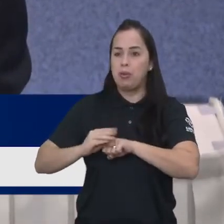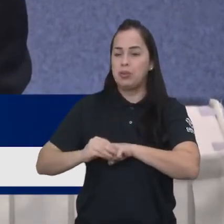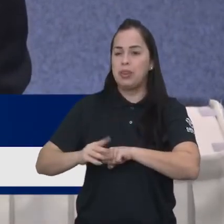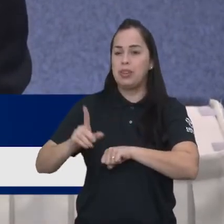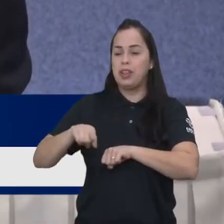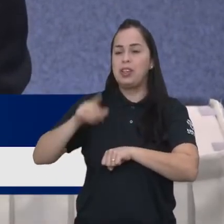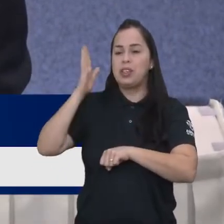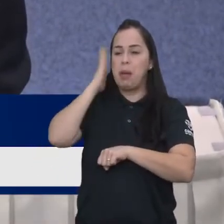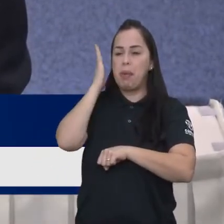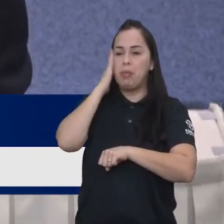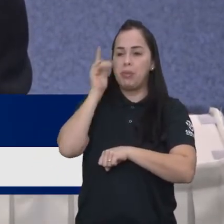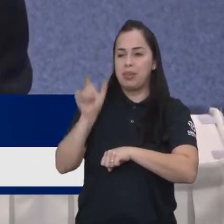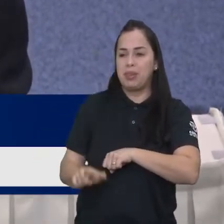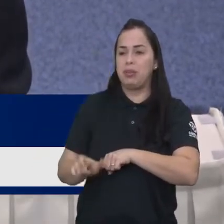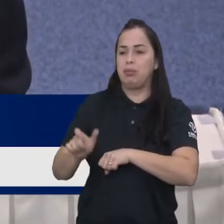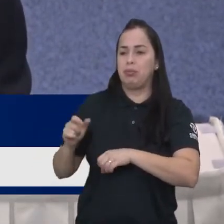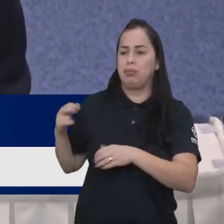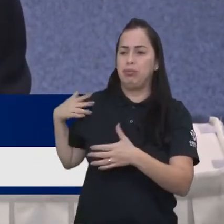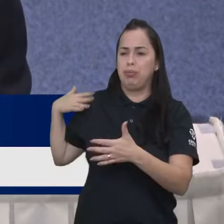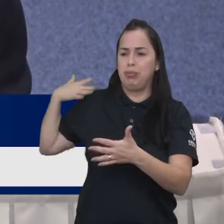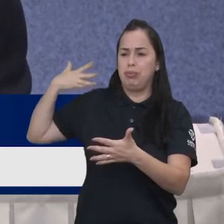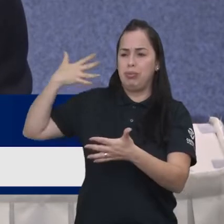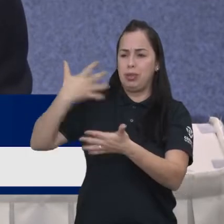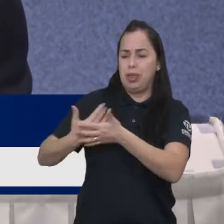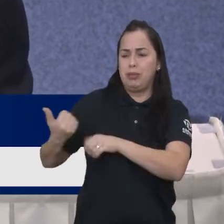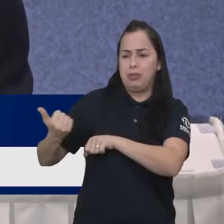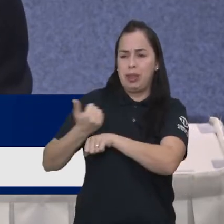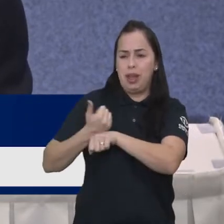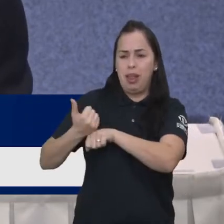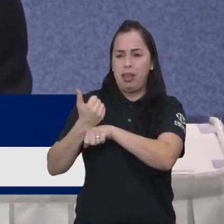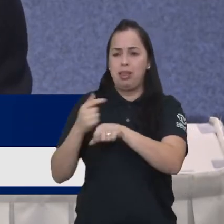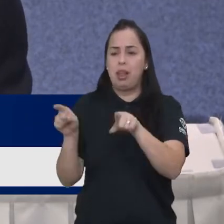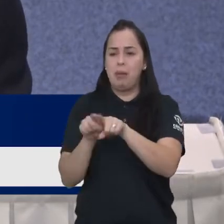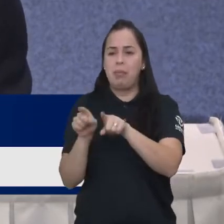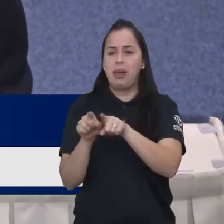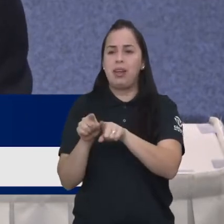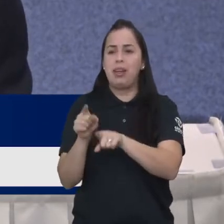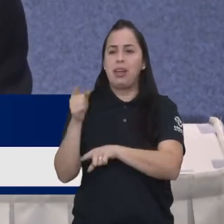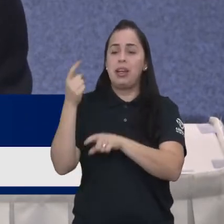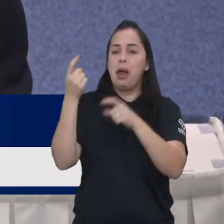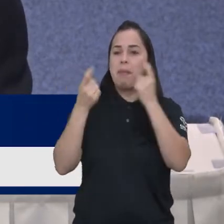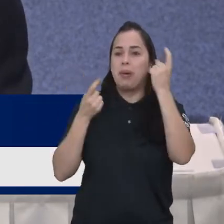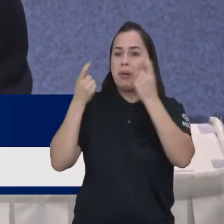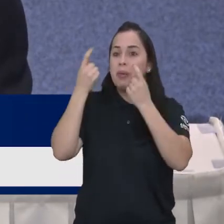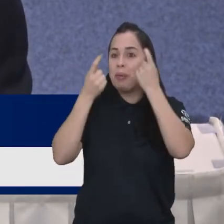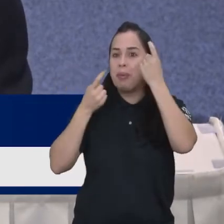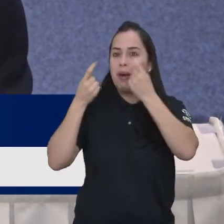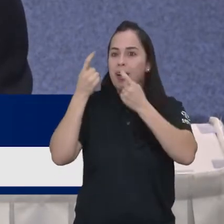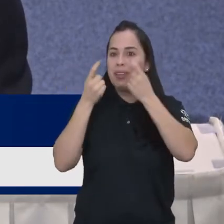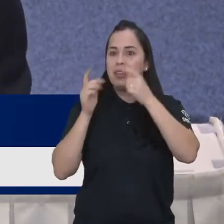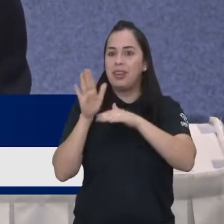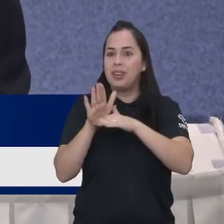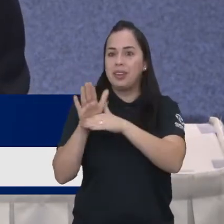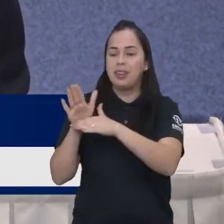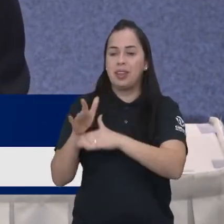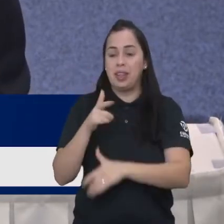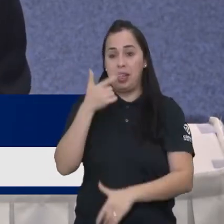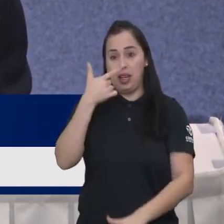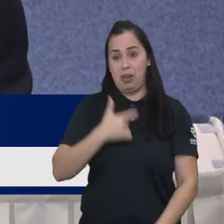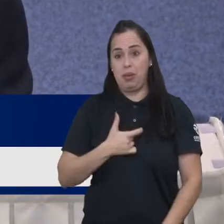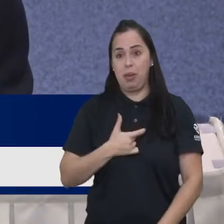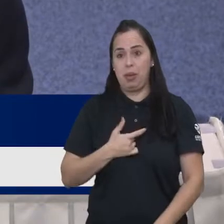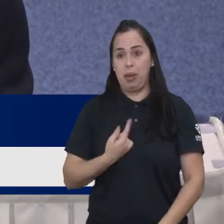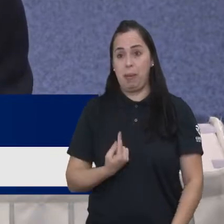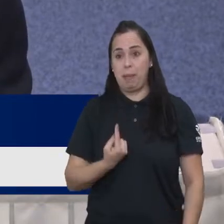sabe que já é de longa data, a sua preocupação com essa pauta que a gente, eu estou aqui primeiro